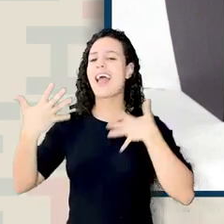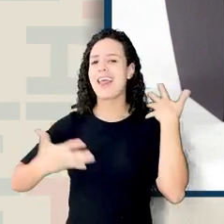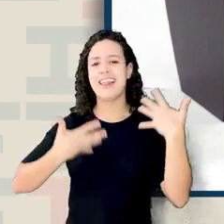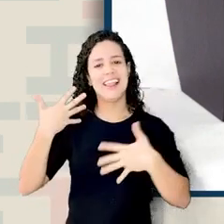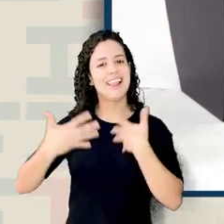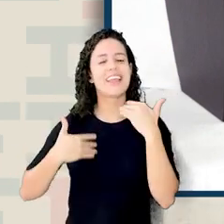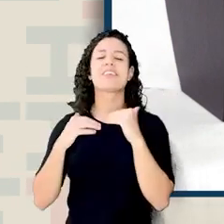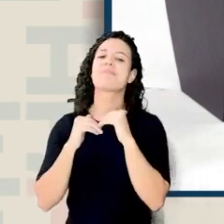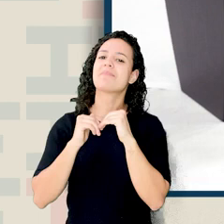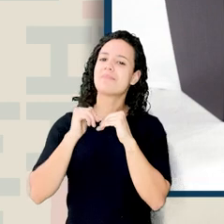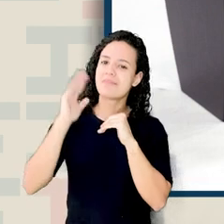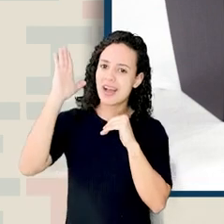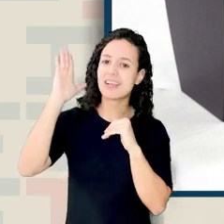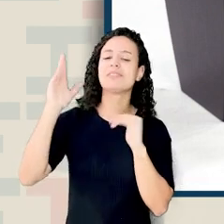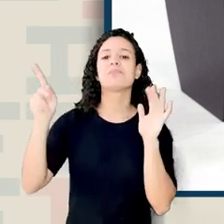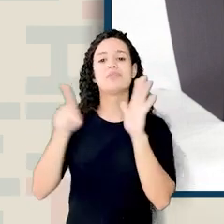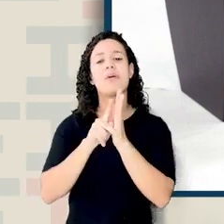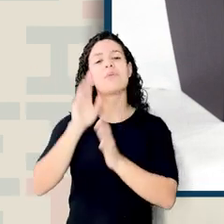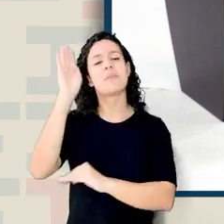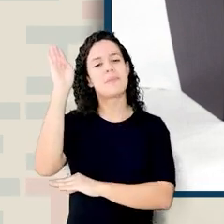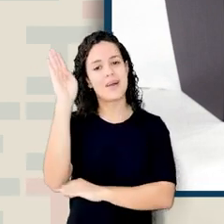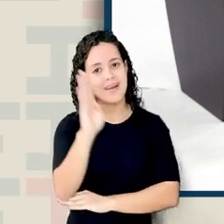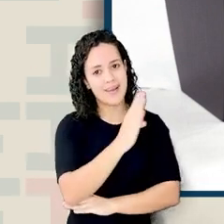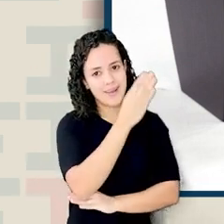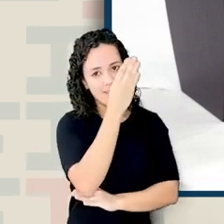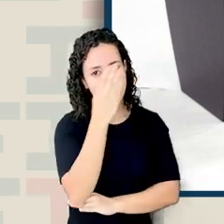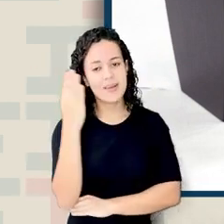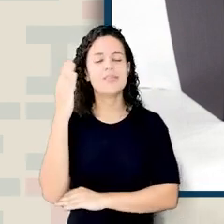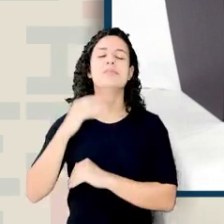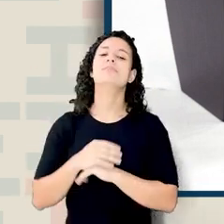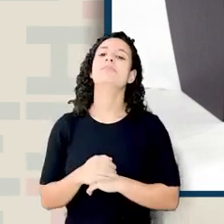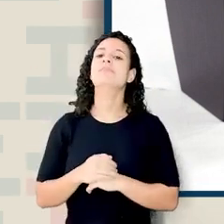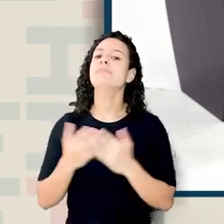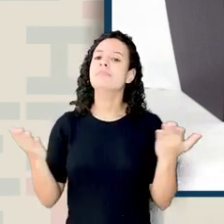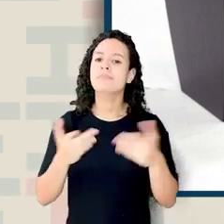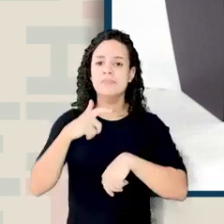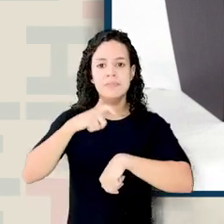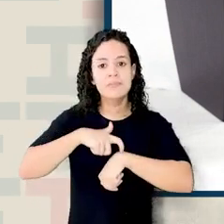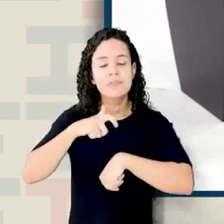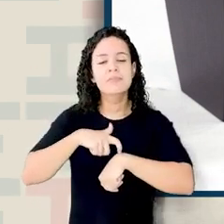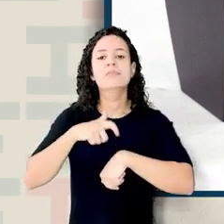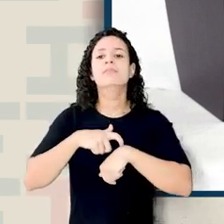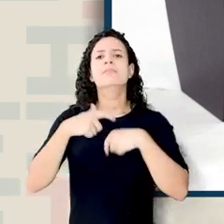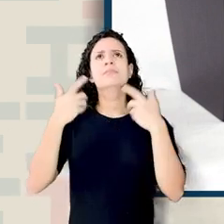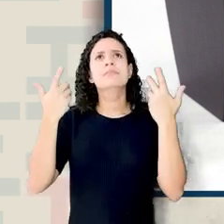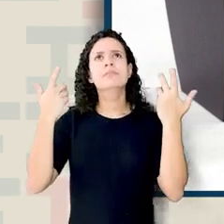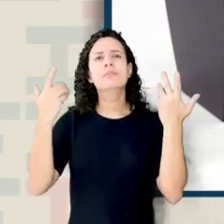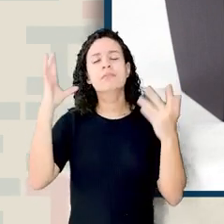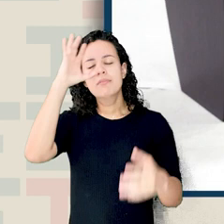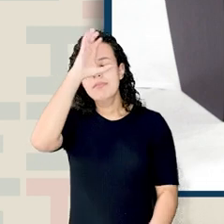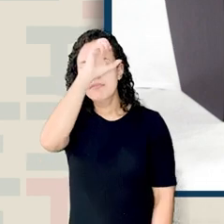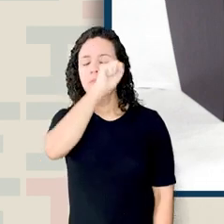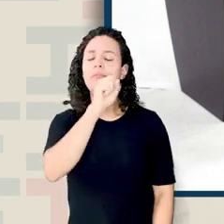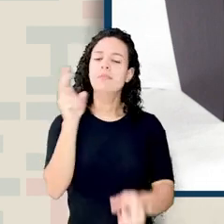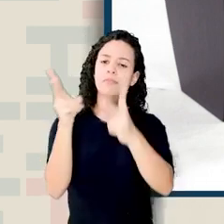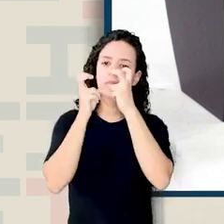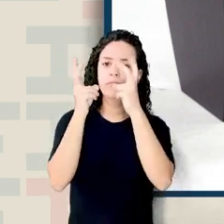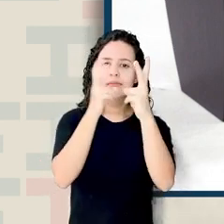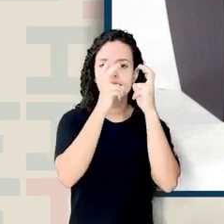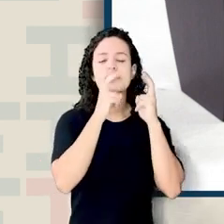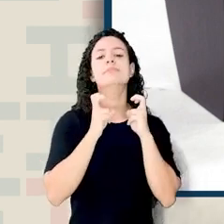alegre do nosso maracatu. E nesse momento é que a gente começa também a aprender e